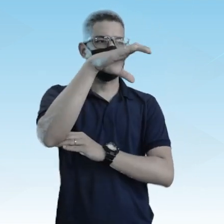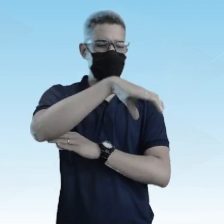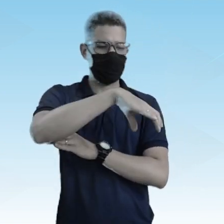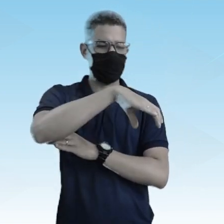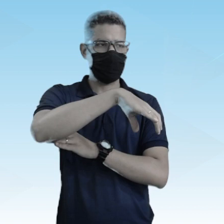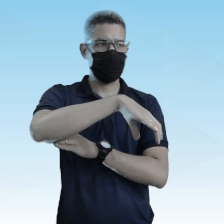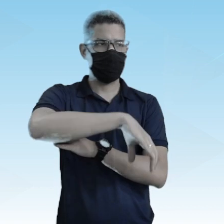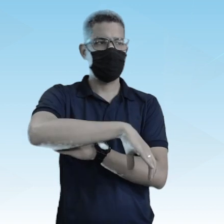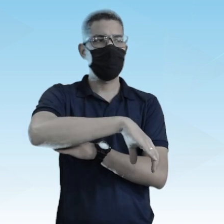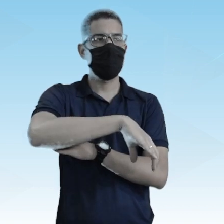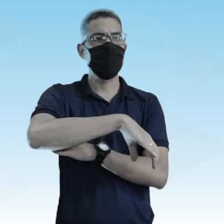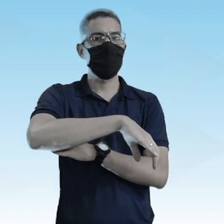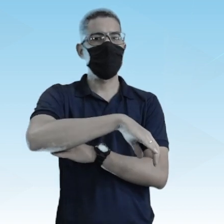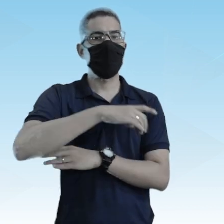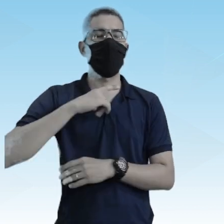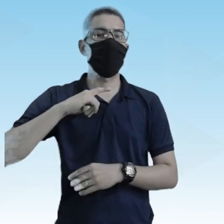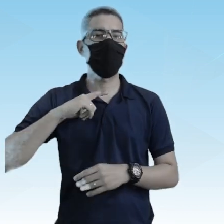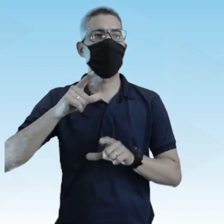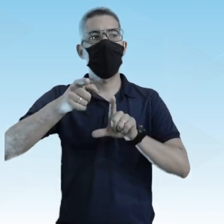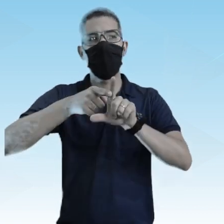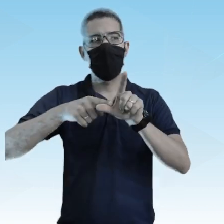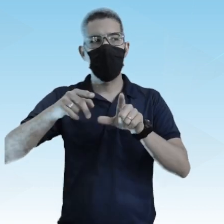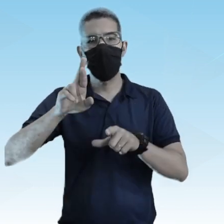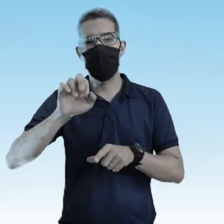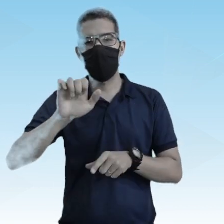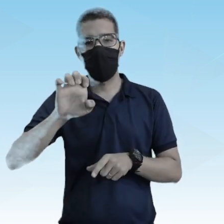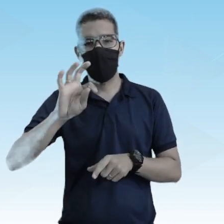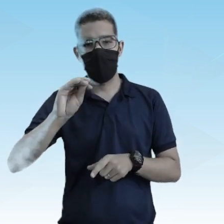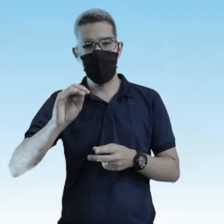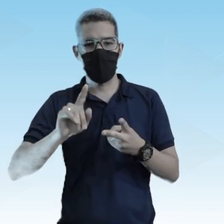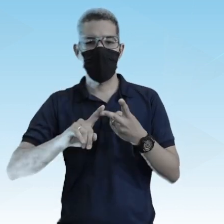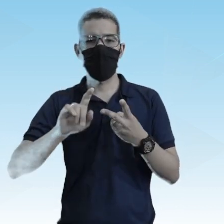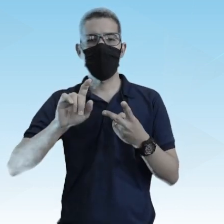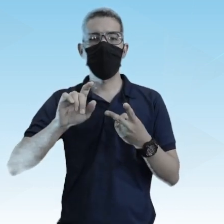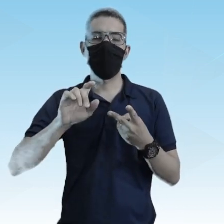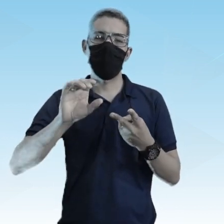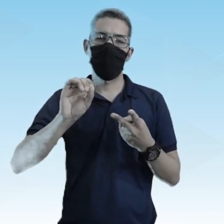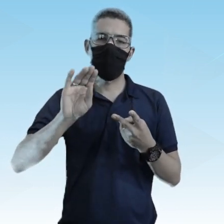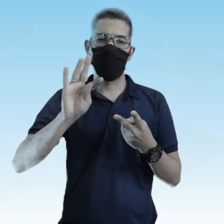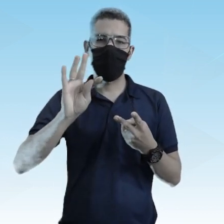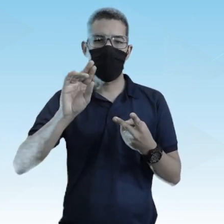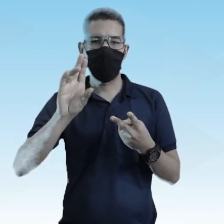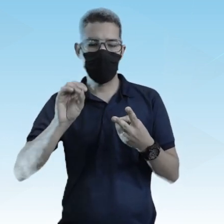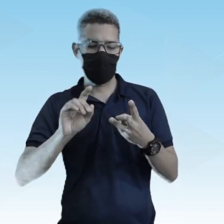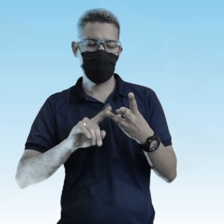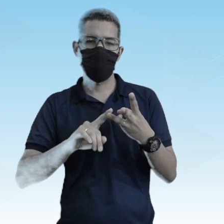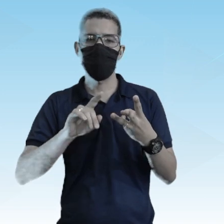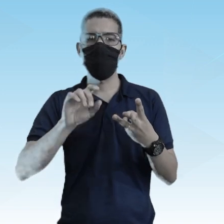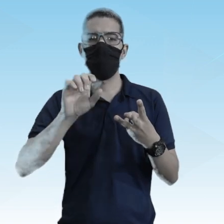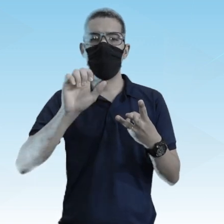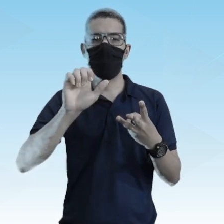obtuso. Fácil, né? Tá fácil aí, ó. Se liga aí. Não esquece, manda aí pra gente, ó. Robertão